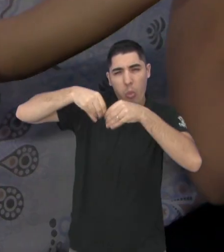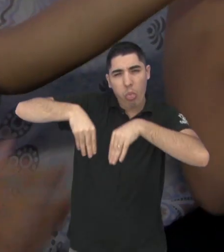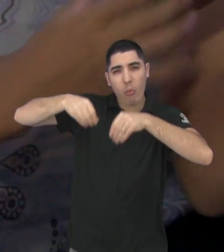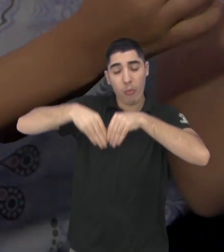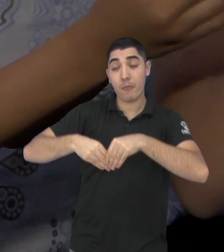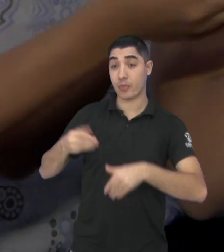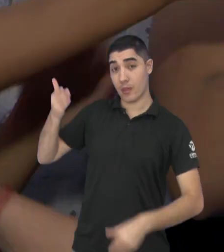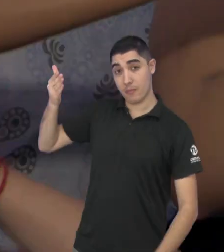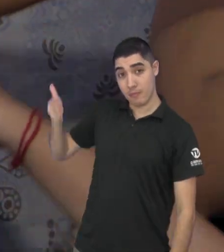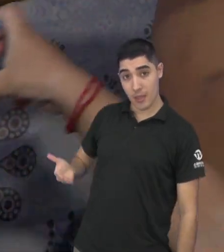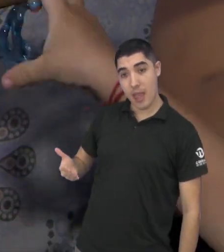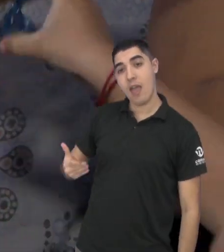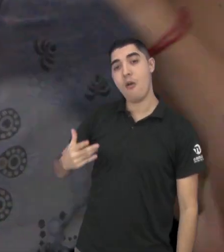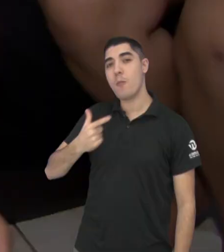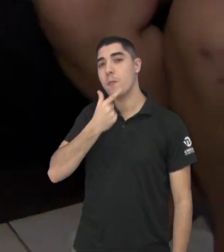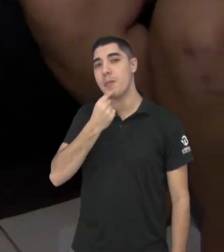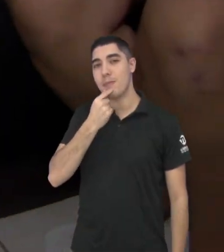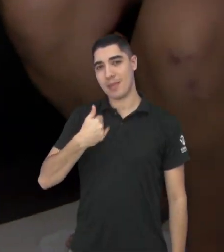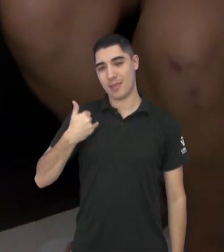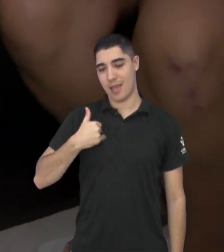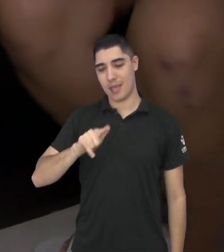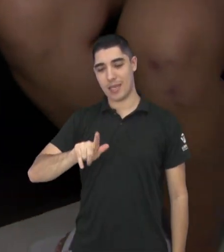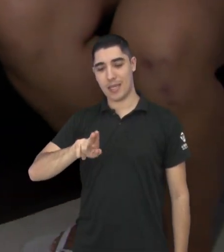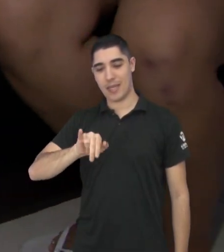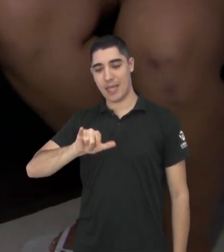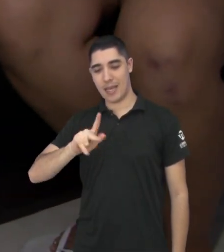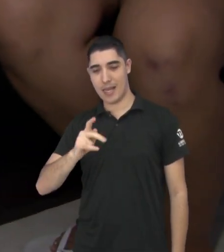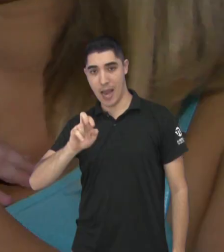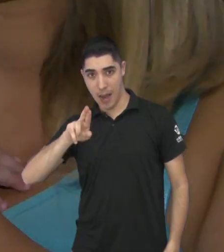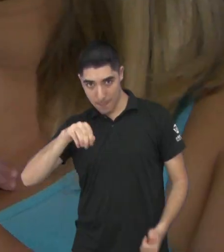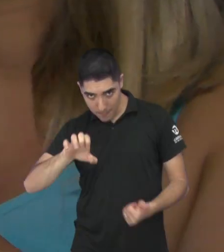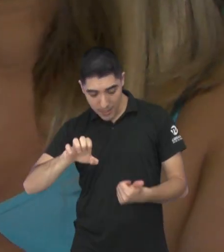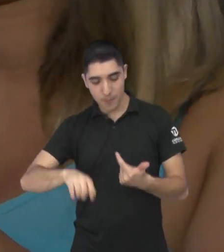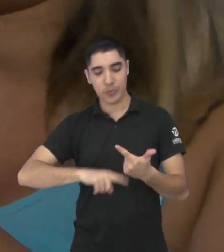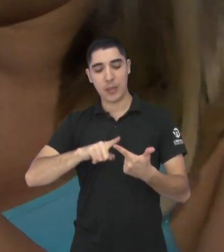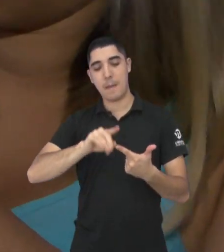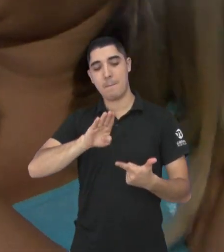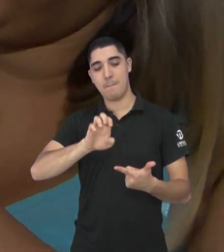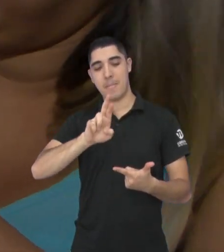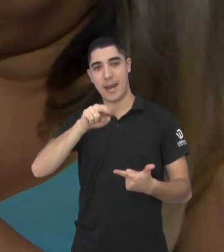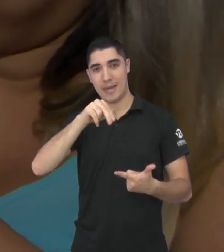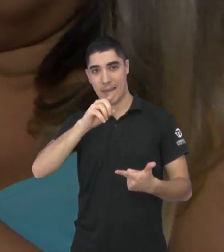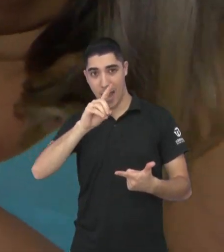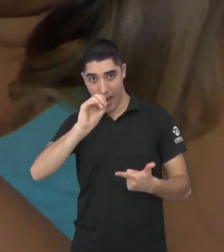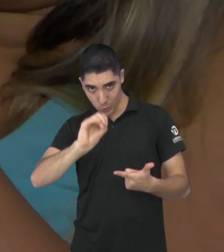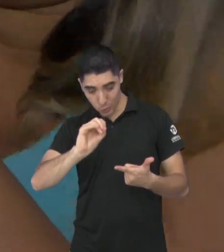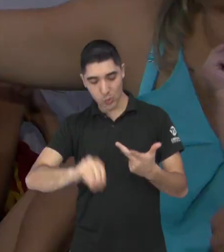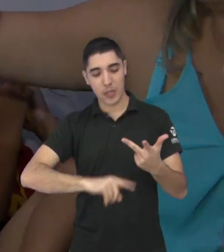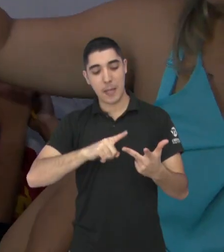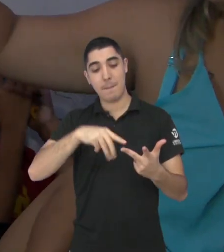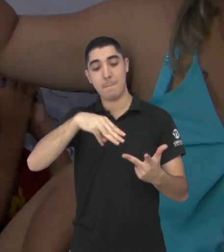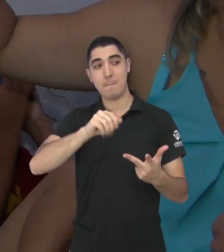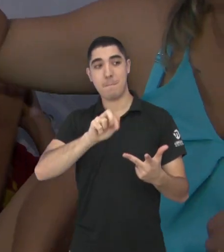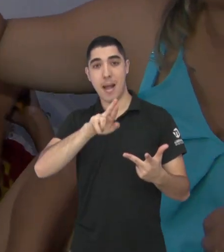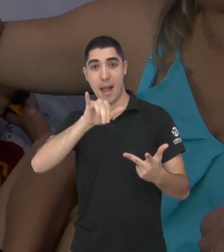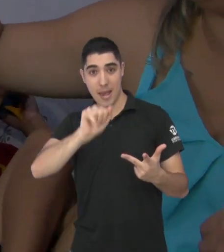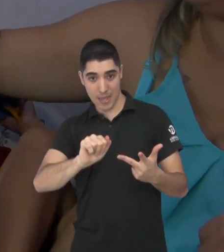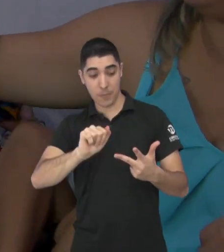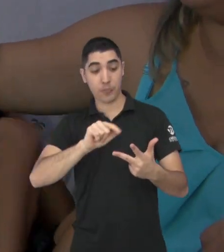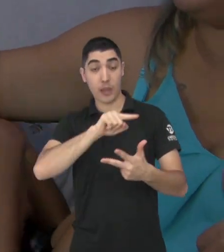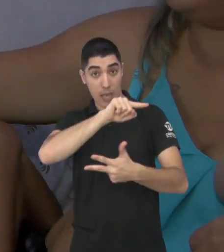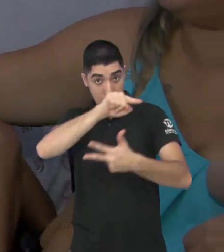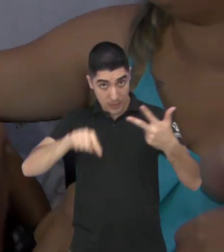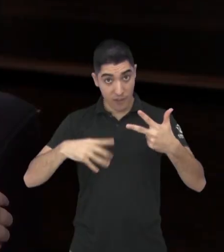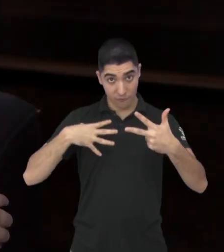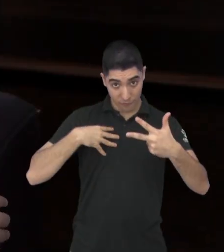do Guilherme, de 5 anos, Bernardo, de 1 ano e Maria Alice, de 7 meses. Na casa, os